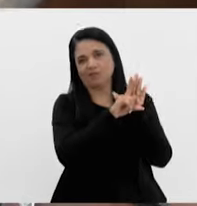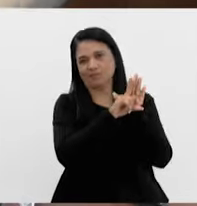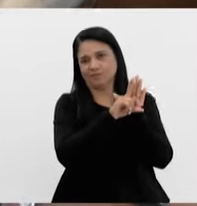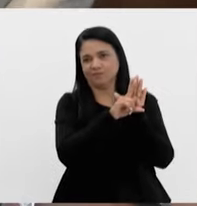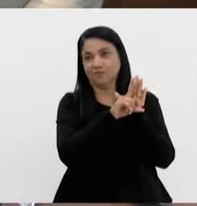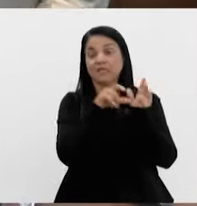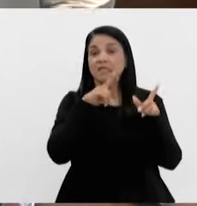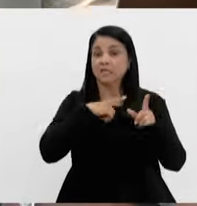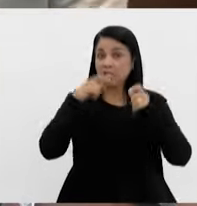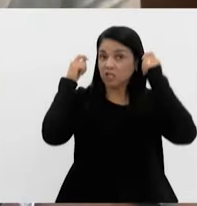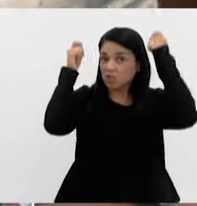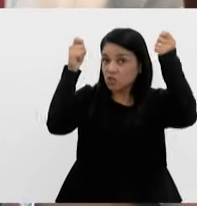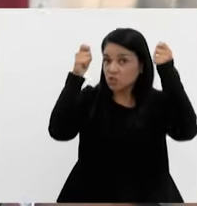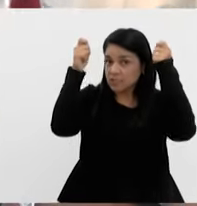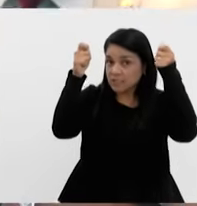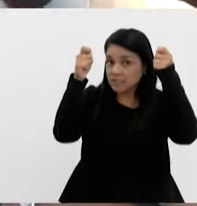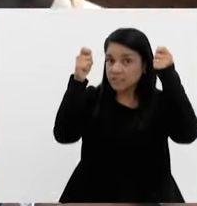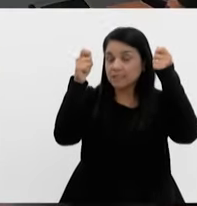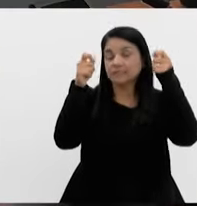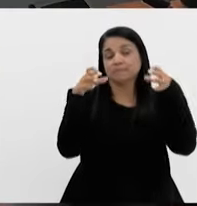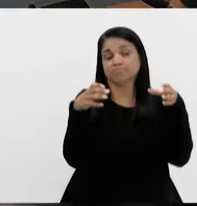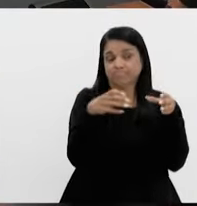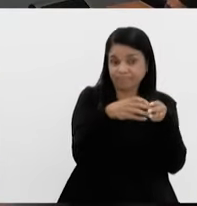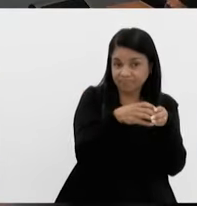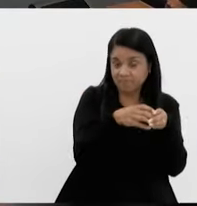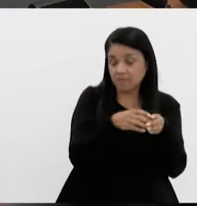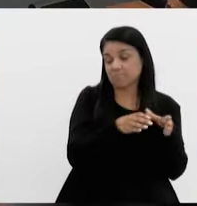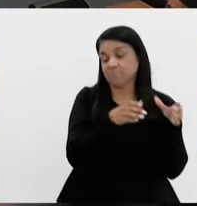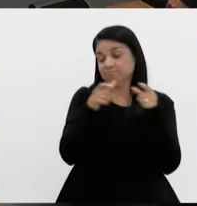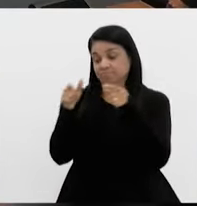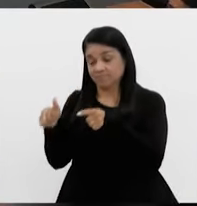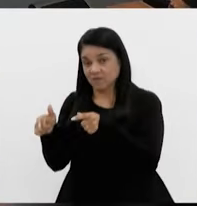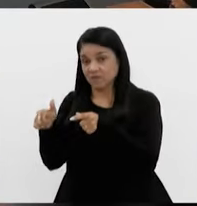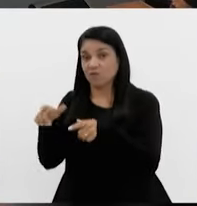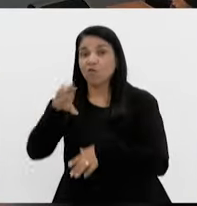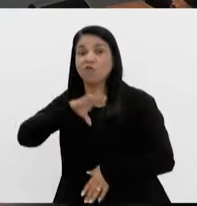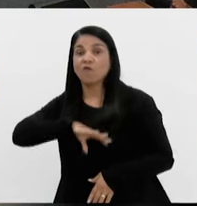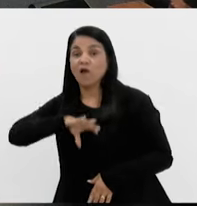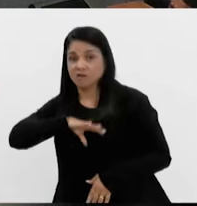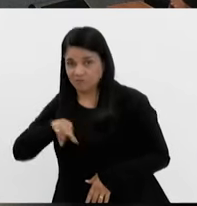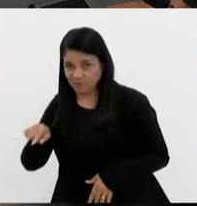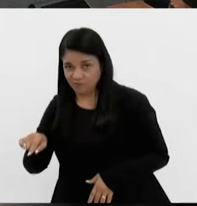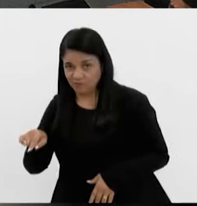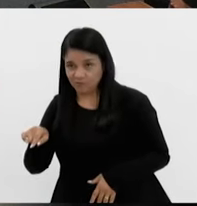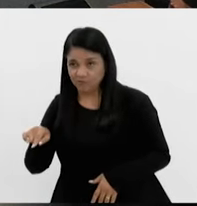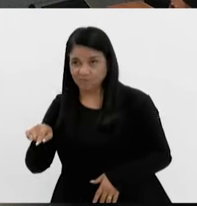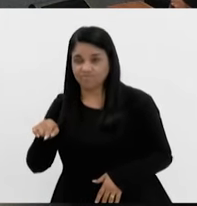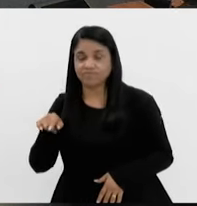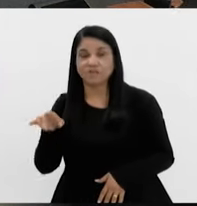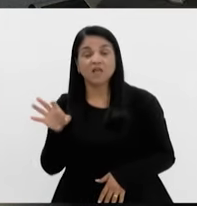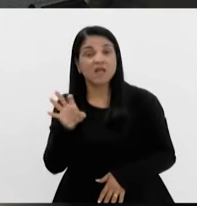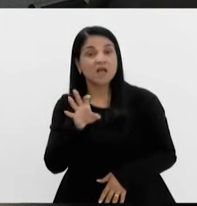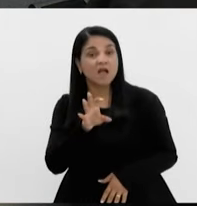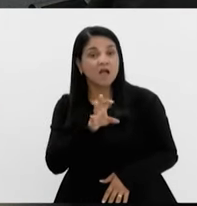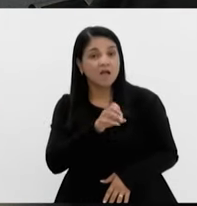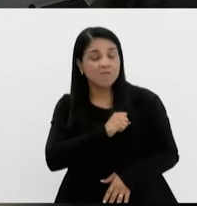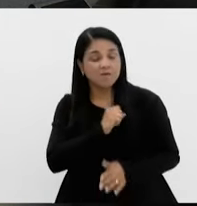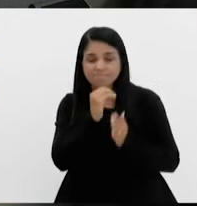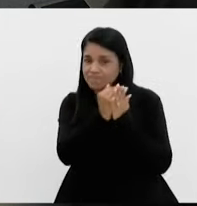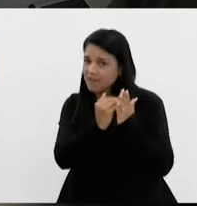tem torcidas e tem o Vasco da Gama então a gente ama além das